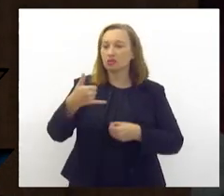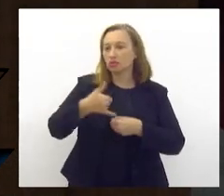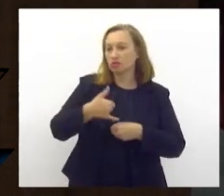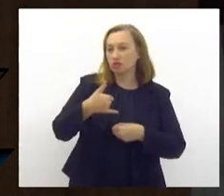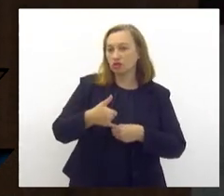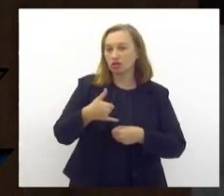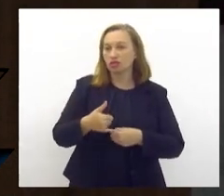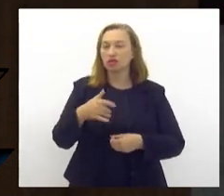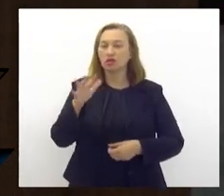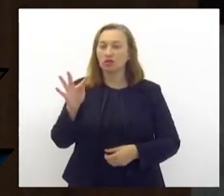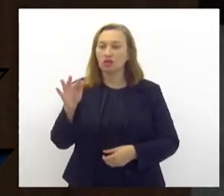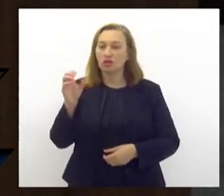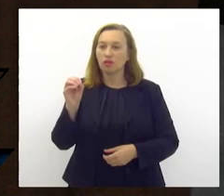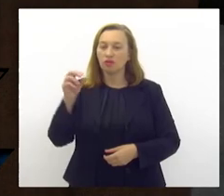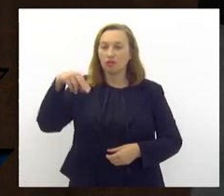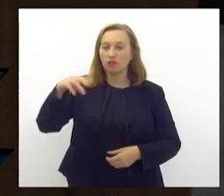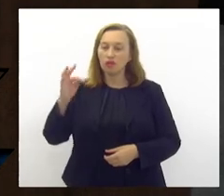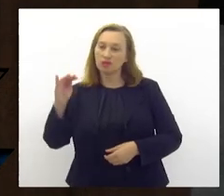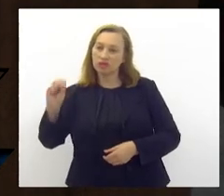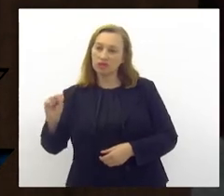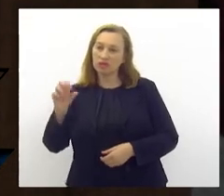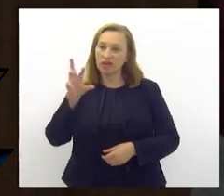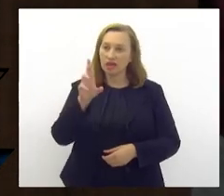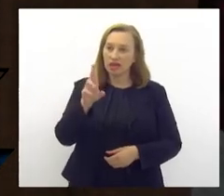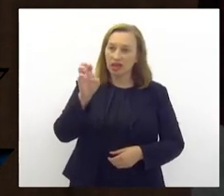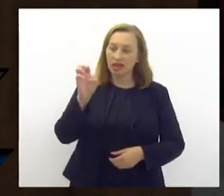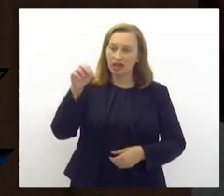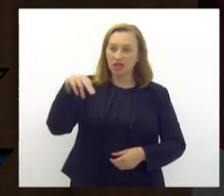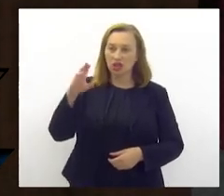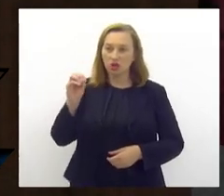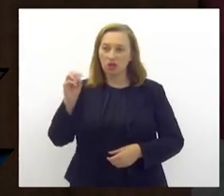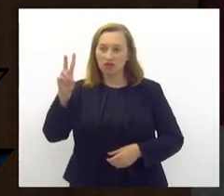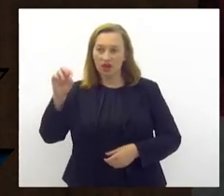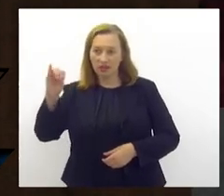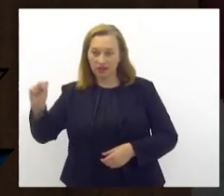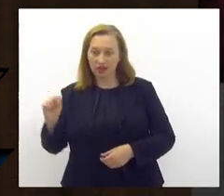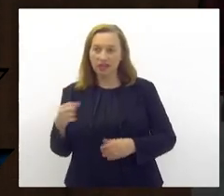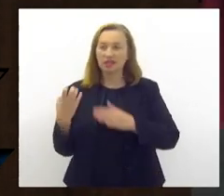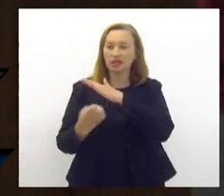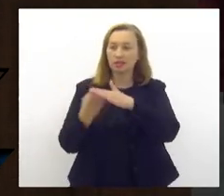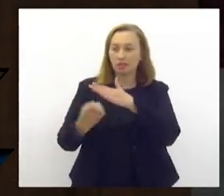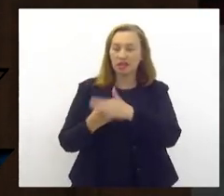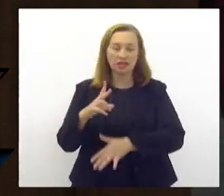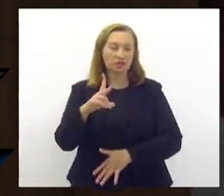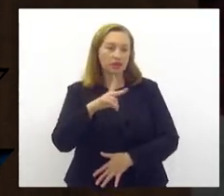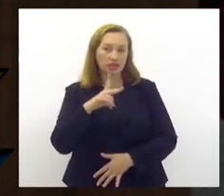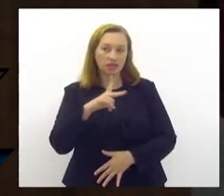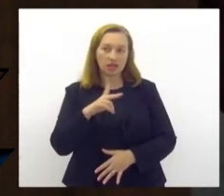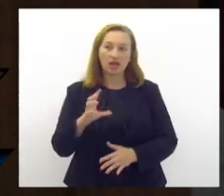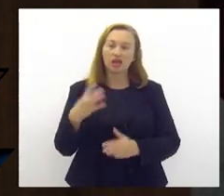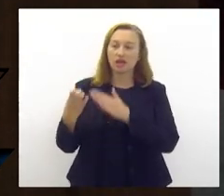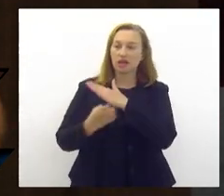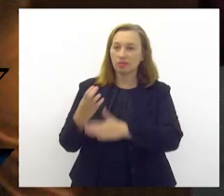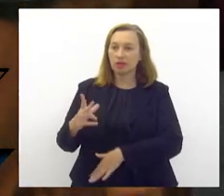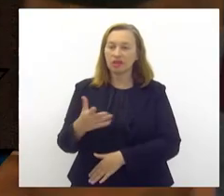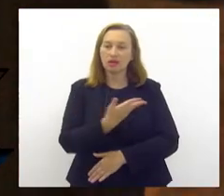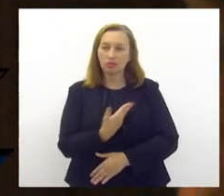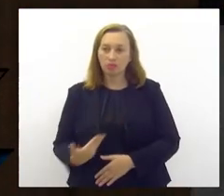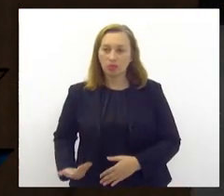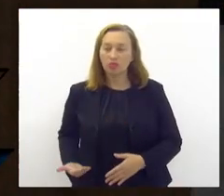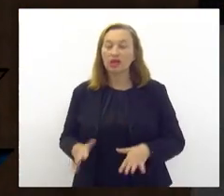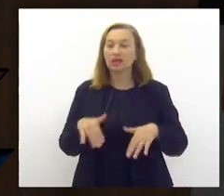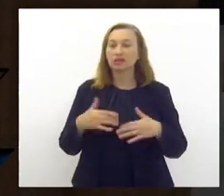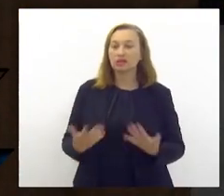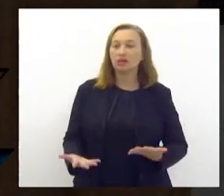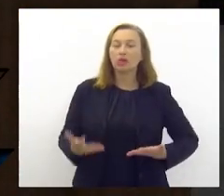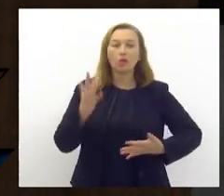e fontes renováveis, além de atuação em órgãos públicos, empresas privadas e entidades setoriais. Então, acho